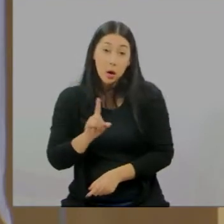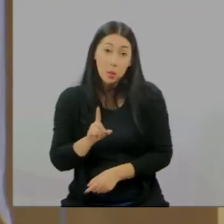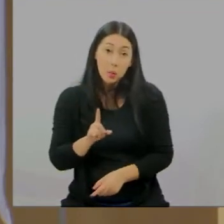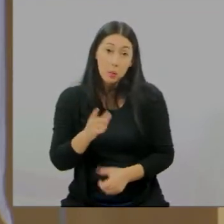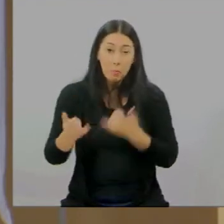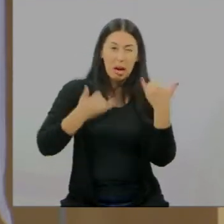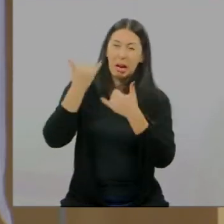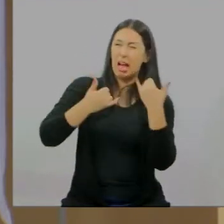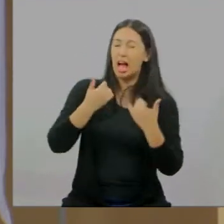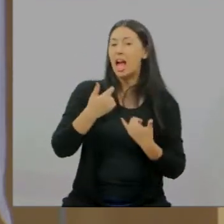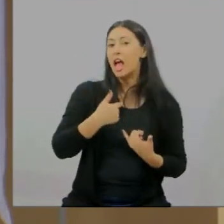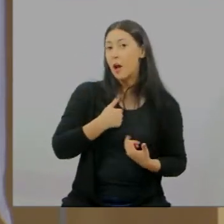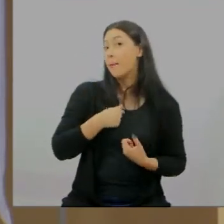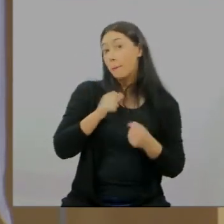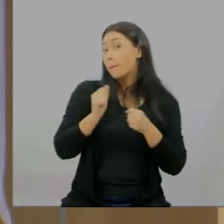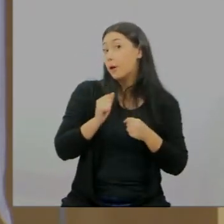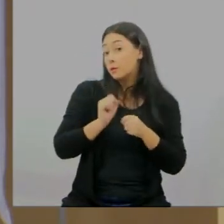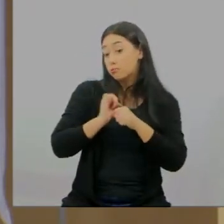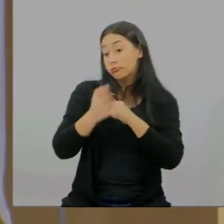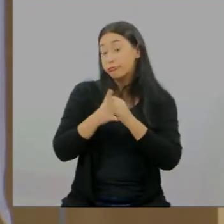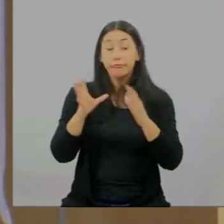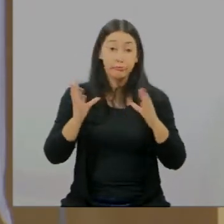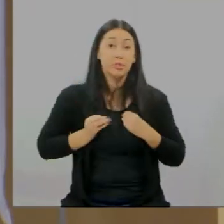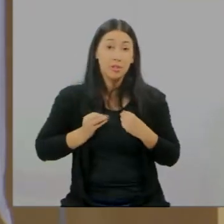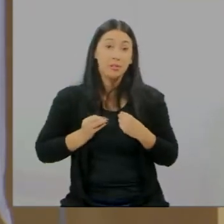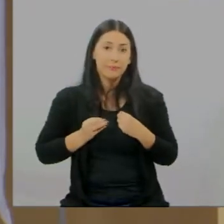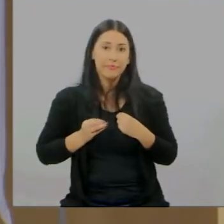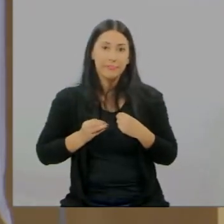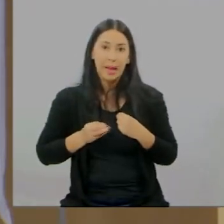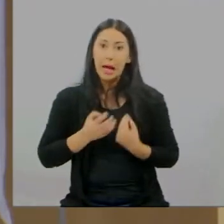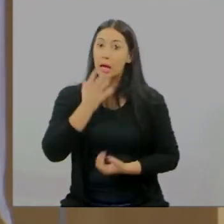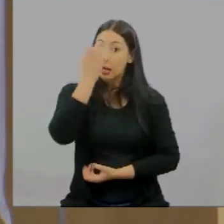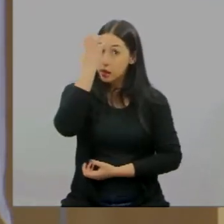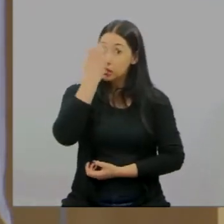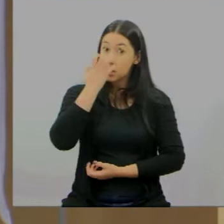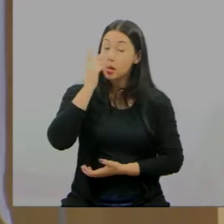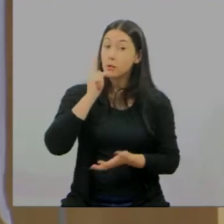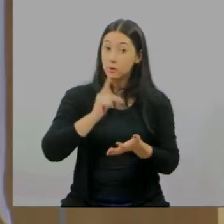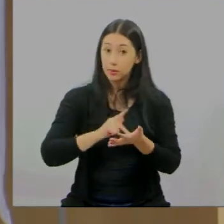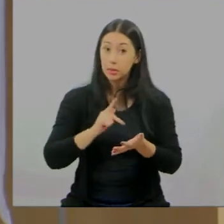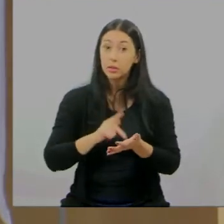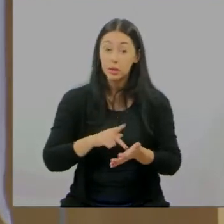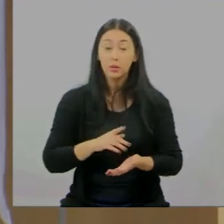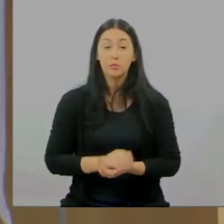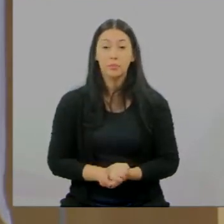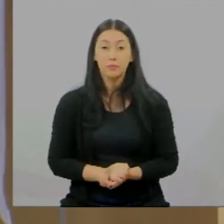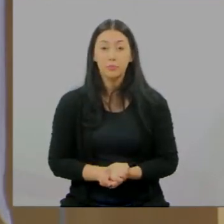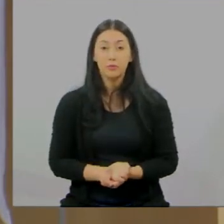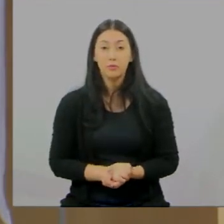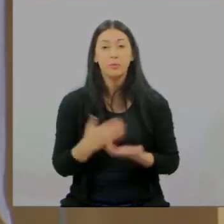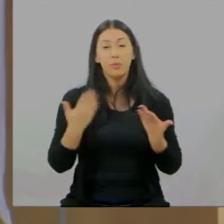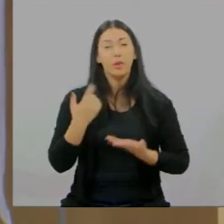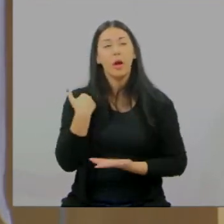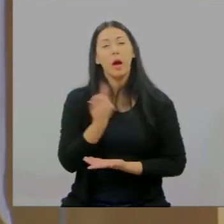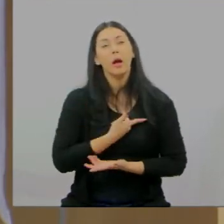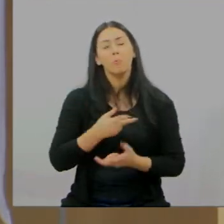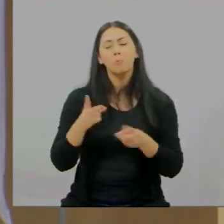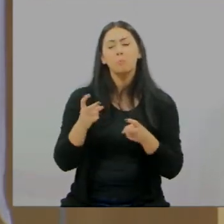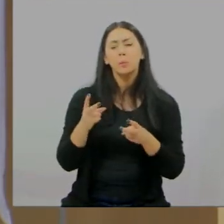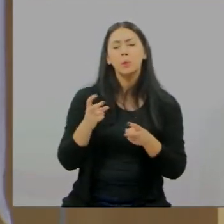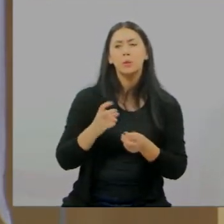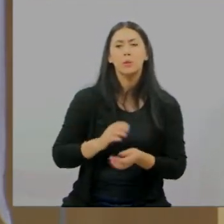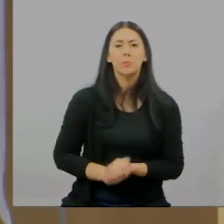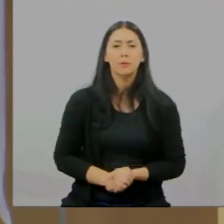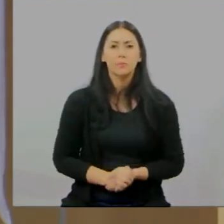brinque. A coisa é muito séria mesmo. Muito séria mesmo. E agora a gente viu aqui, a gente